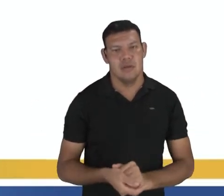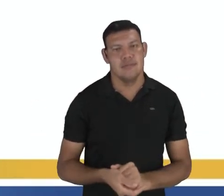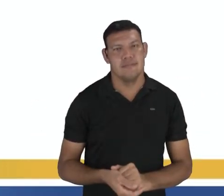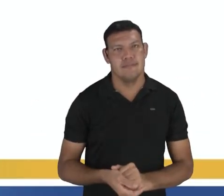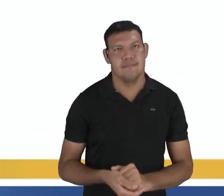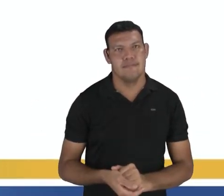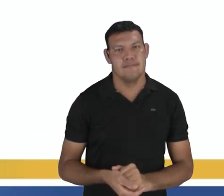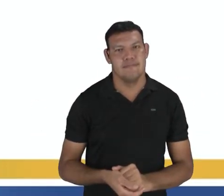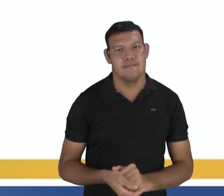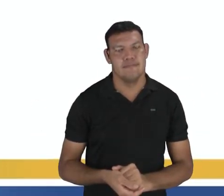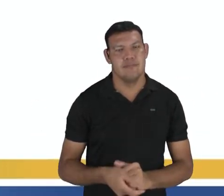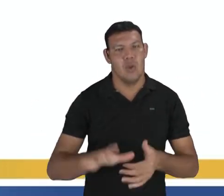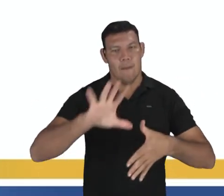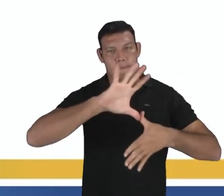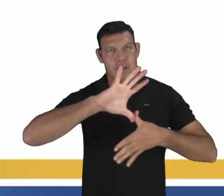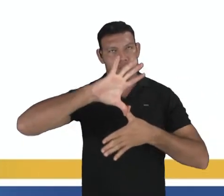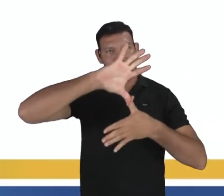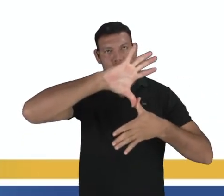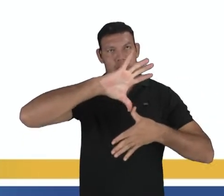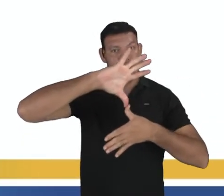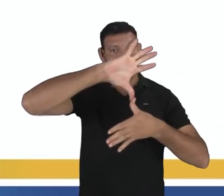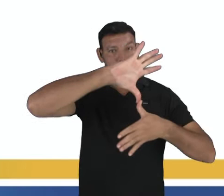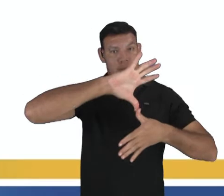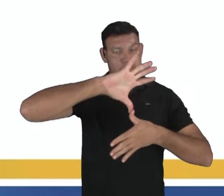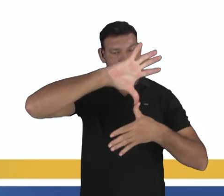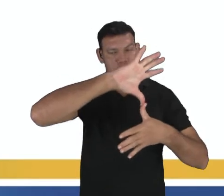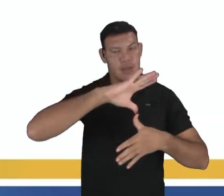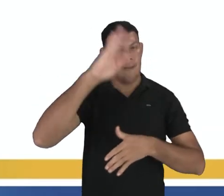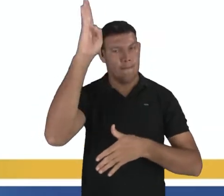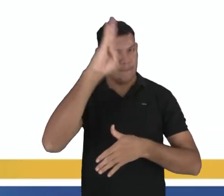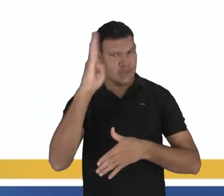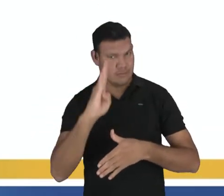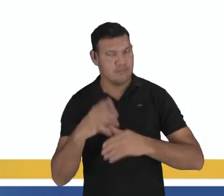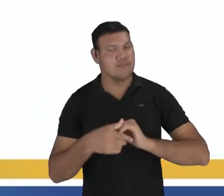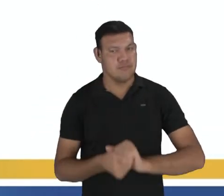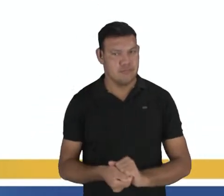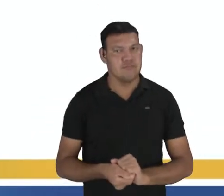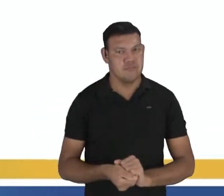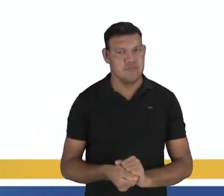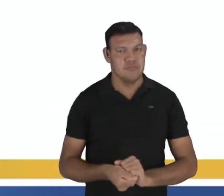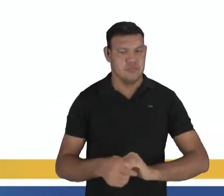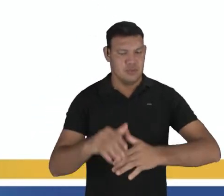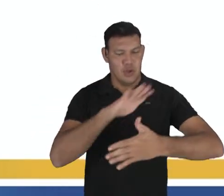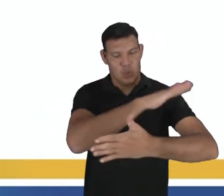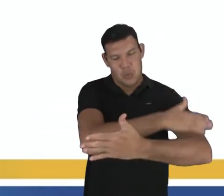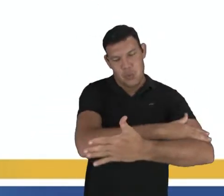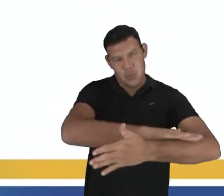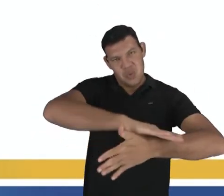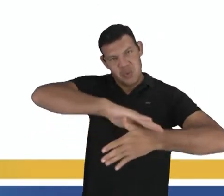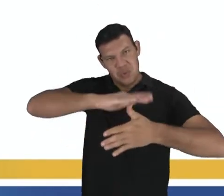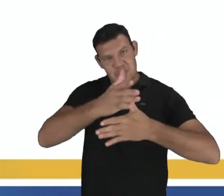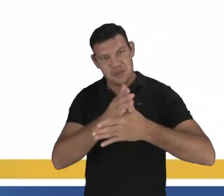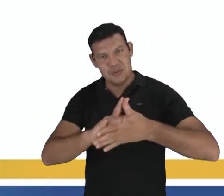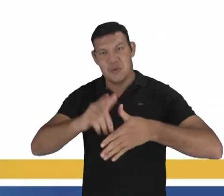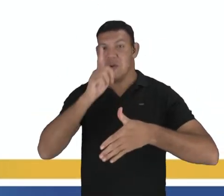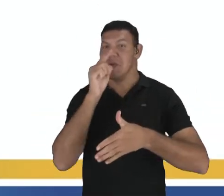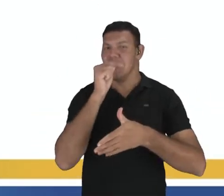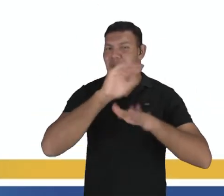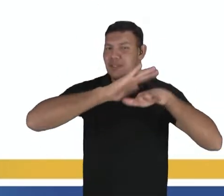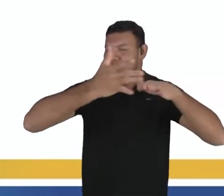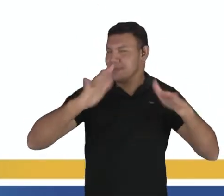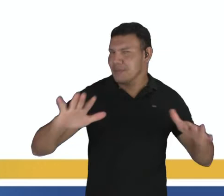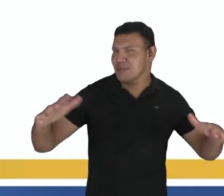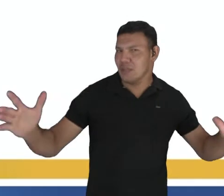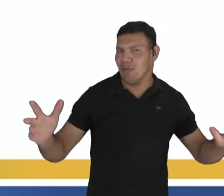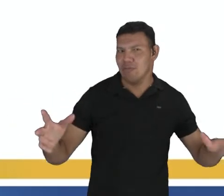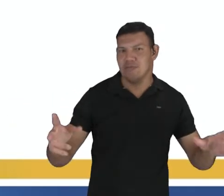era o retrato do Brasil Atlântico, né, dessa exportação. O Brasil, então, com vista para o mar, né, o Brasil que estava aí para o exterior,